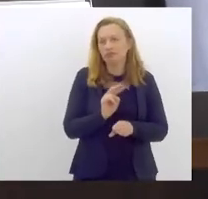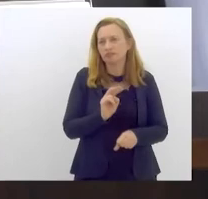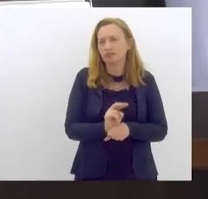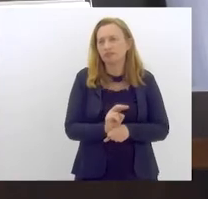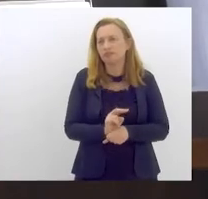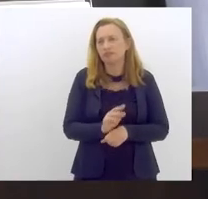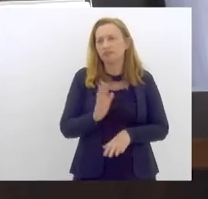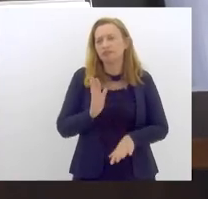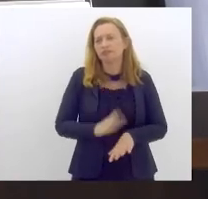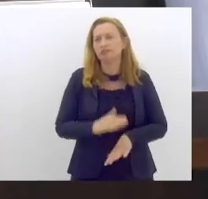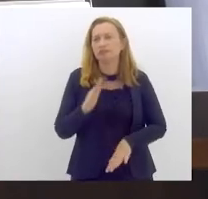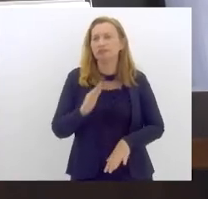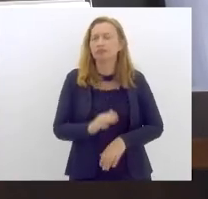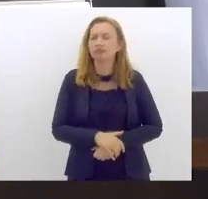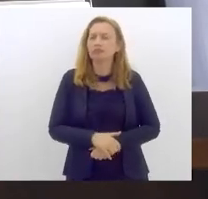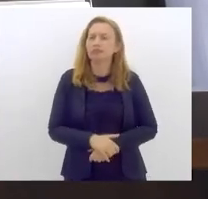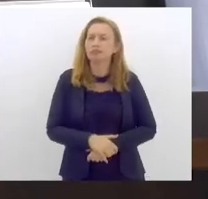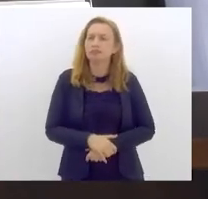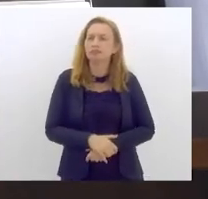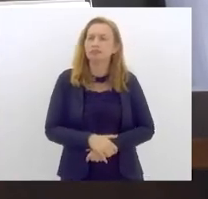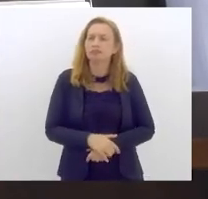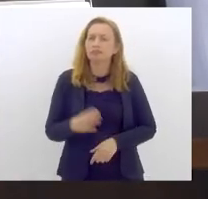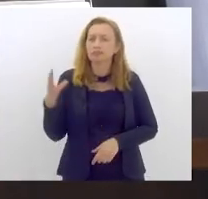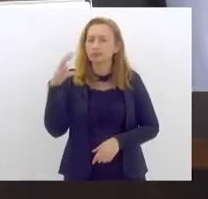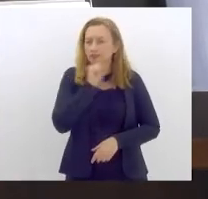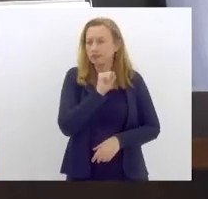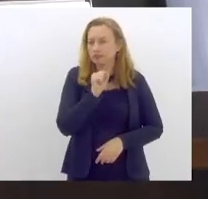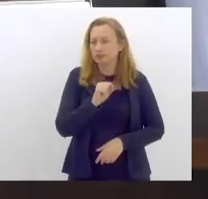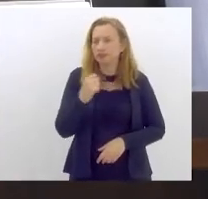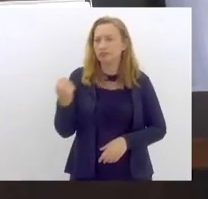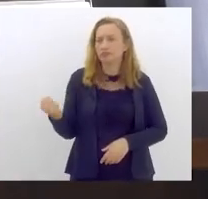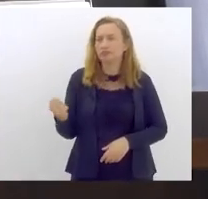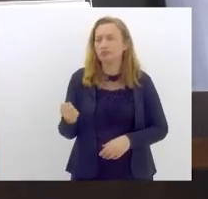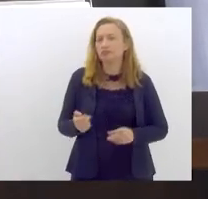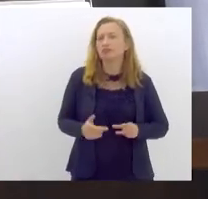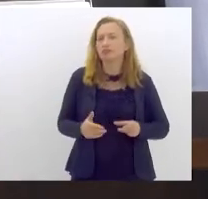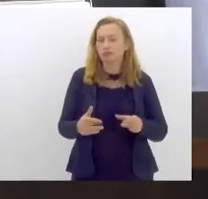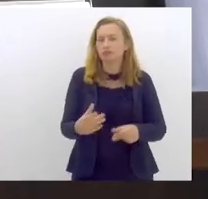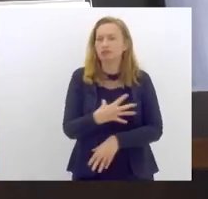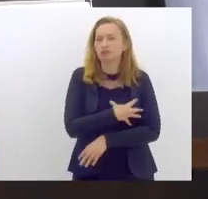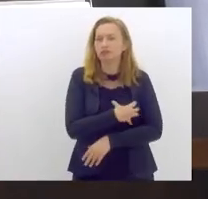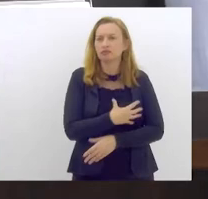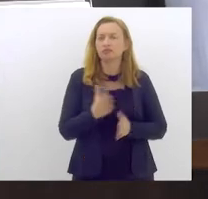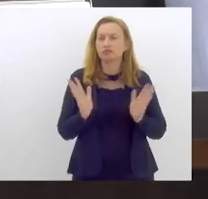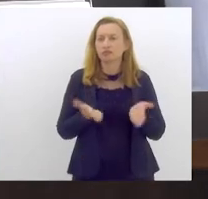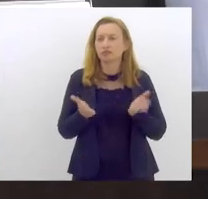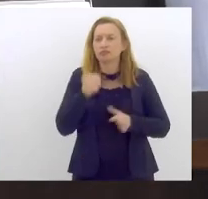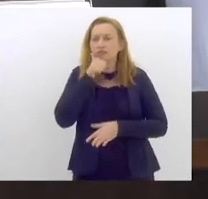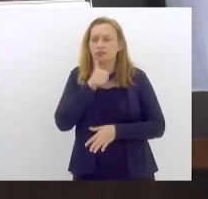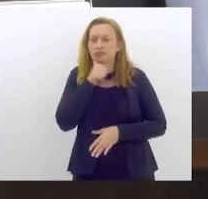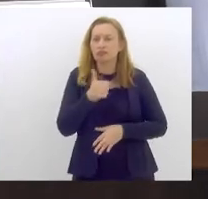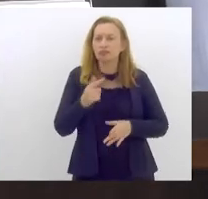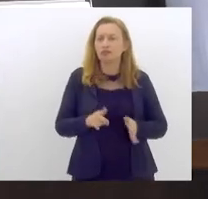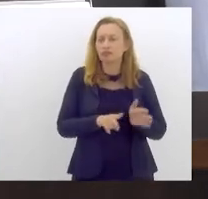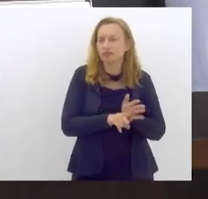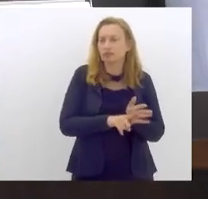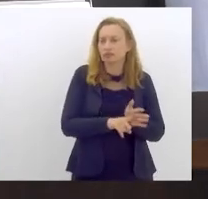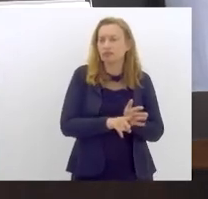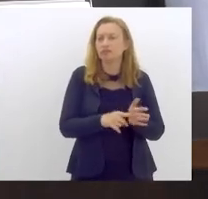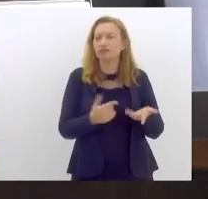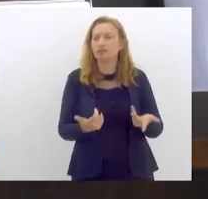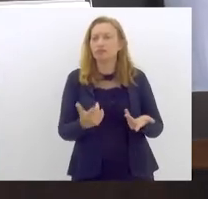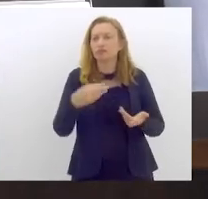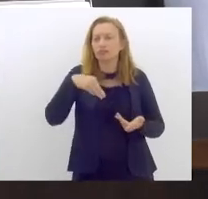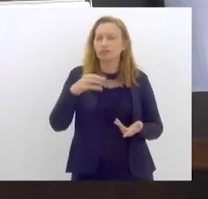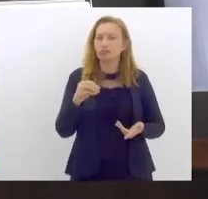mas adiantada do câncer de mama e que hoje uma mulher para fazer uma moógrafo fazer